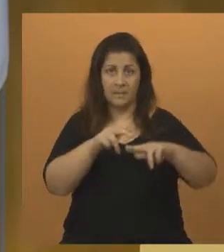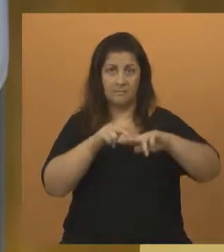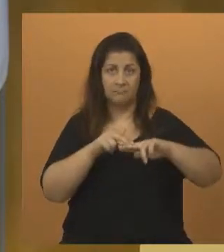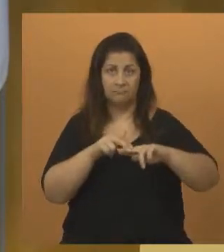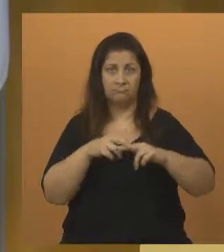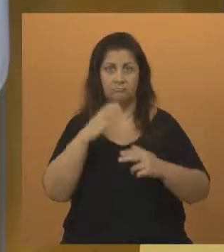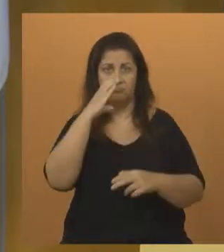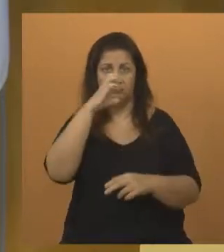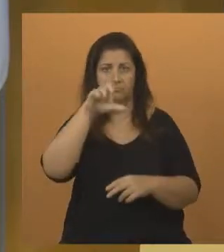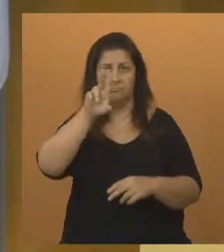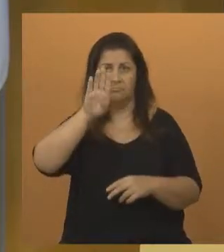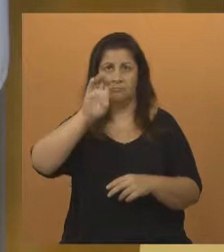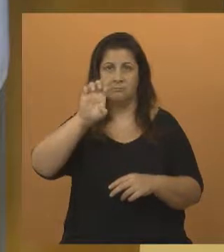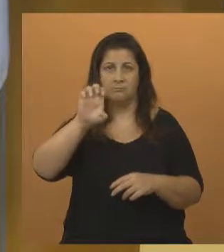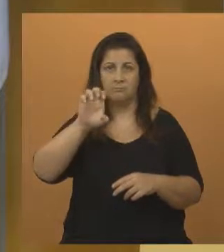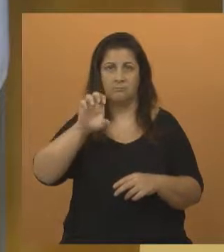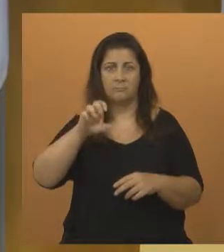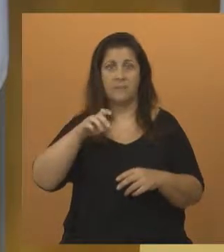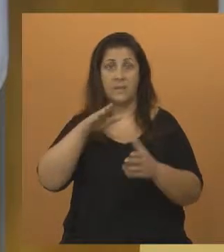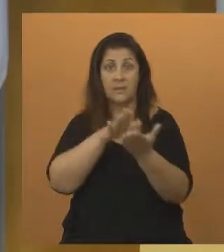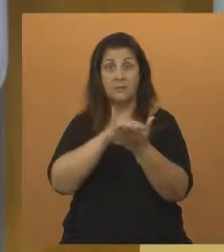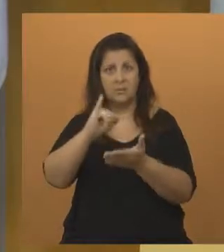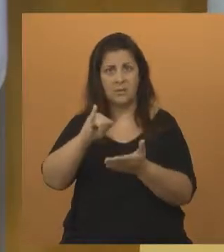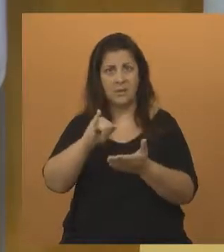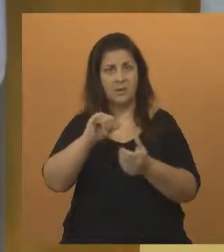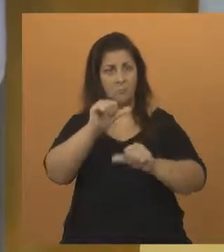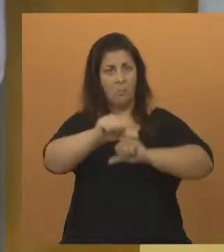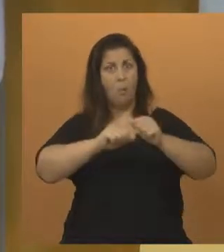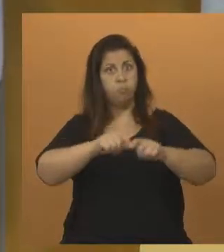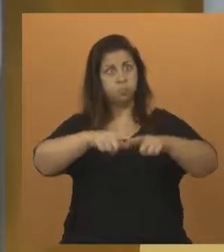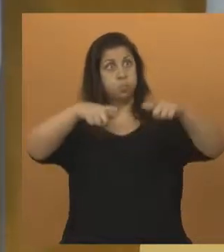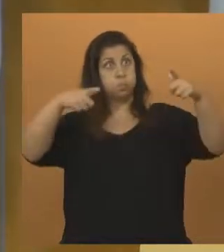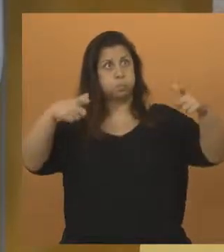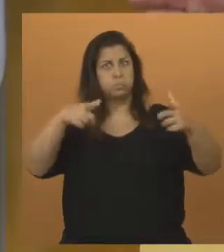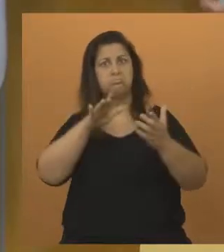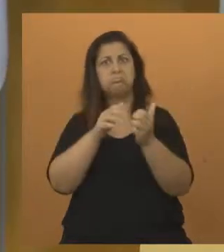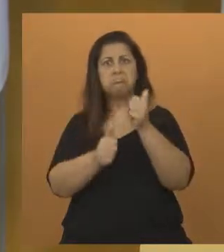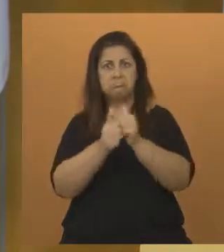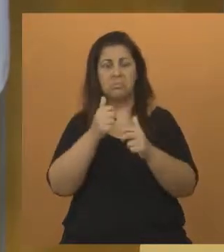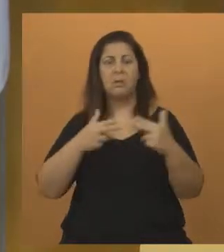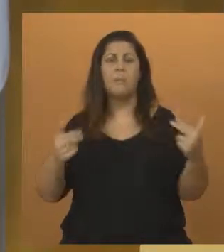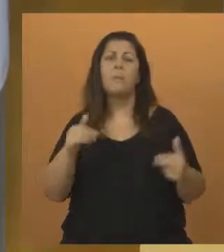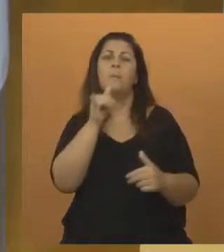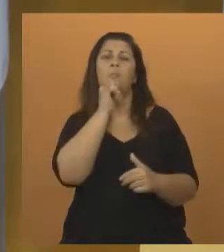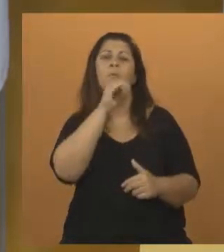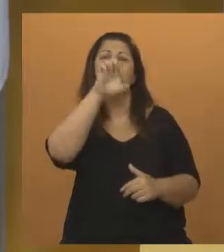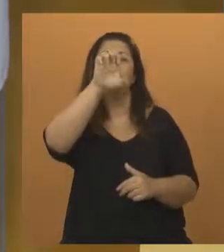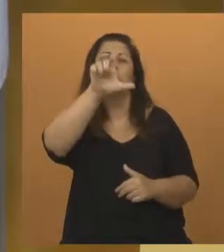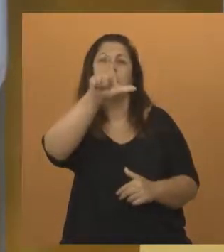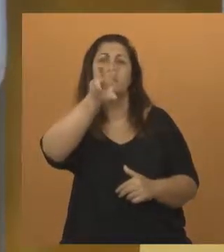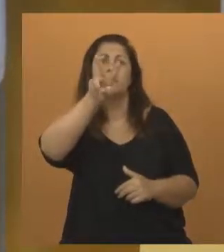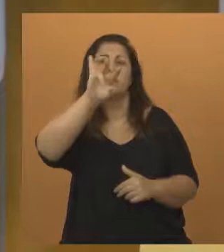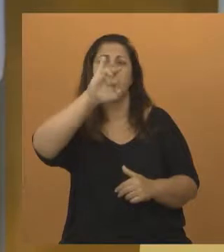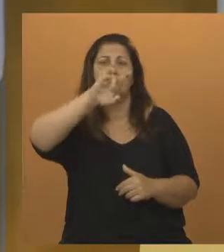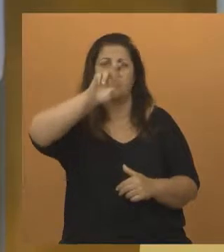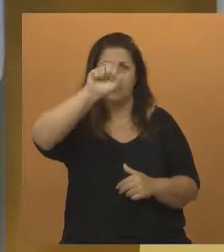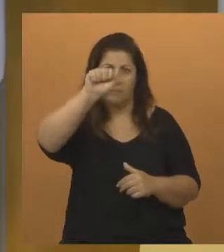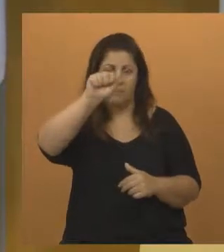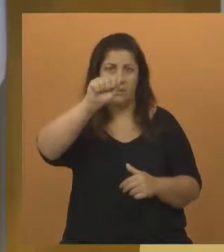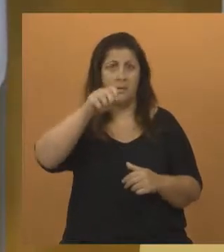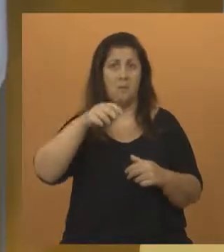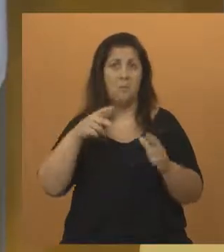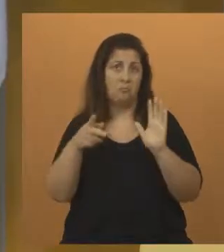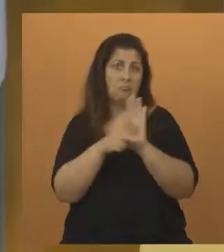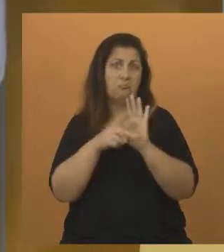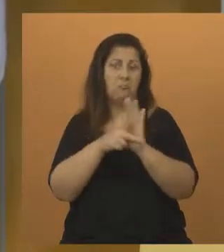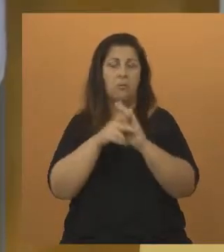clubes, Jacareí se tornou uma potência esportiva. E eu posso citar aqui o caso do Elvira, que era a casa do voleibol, né? Eu sei